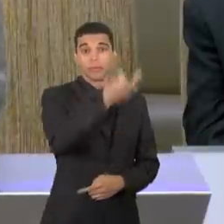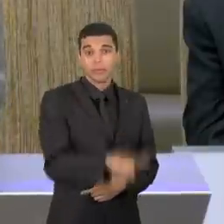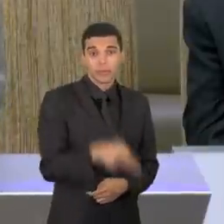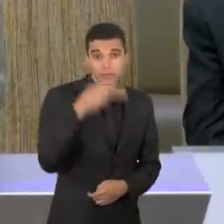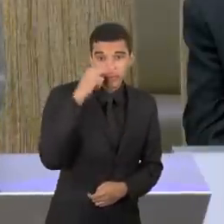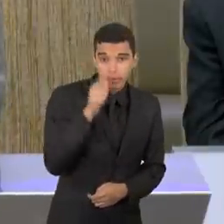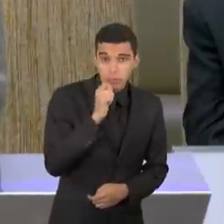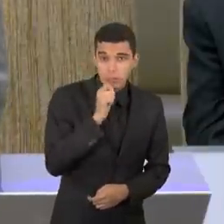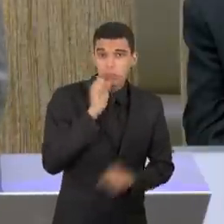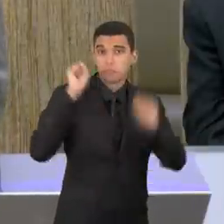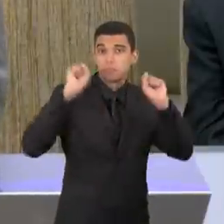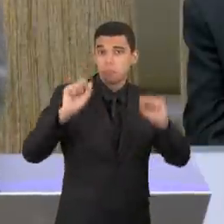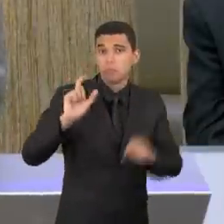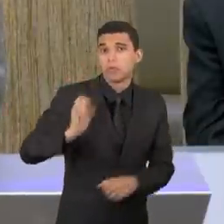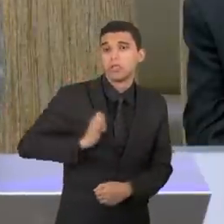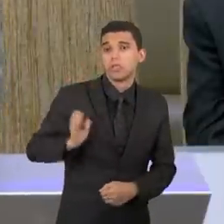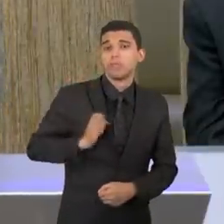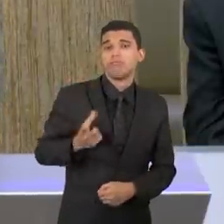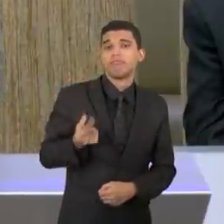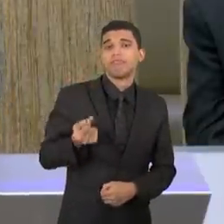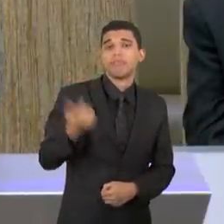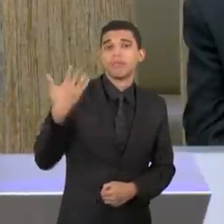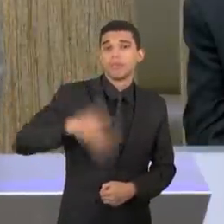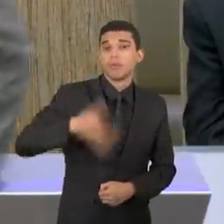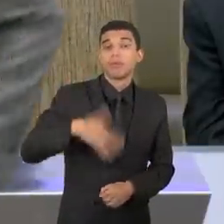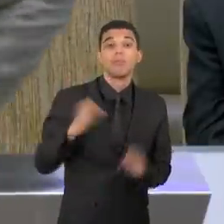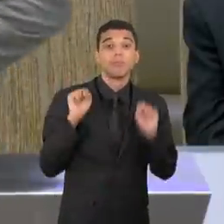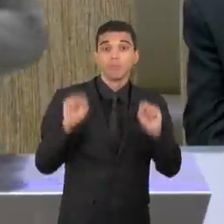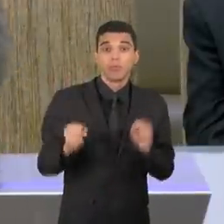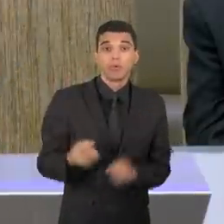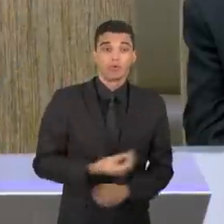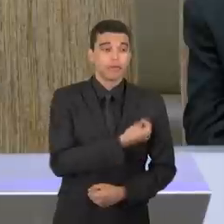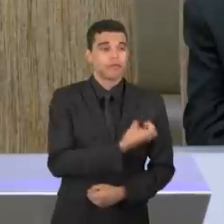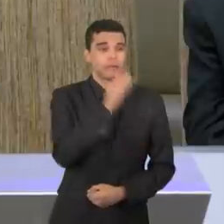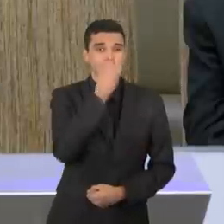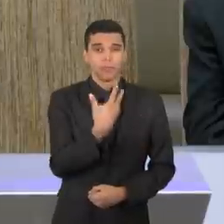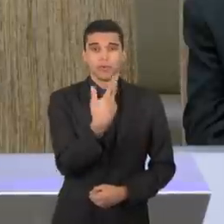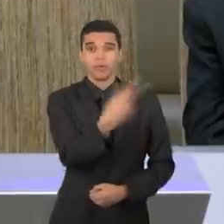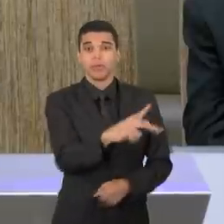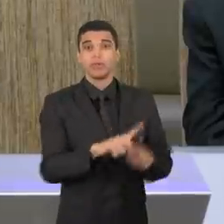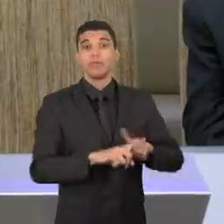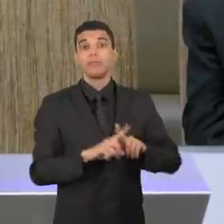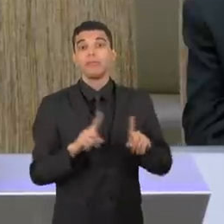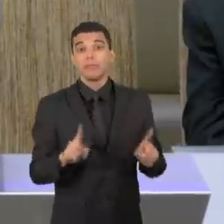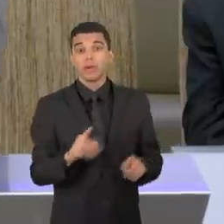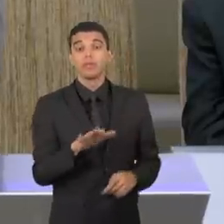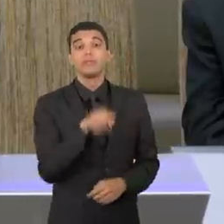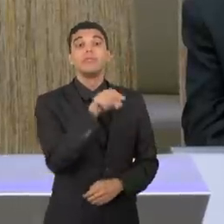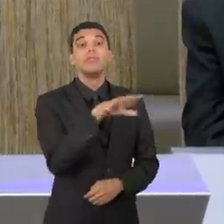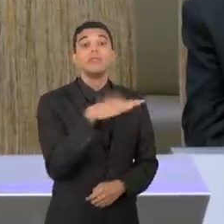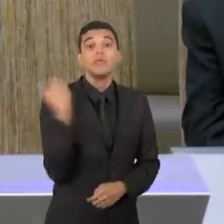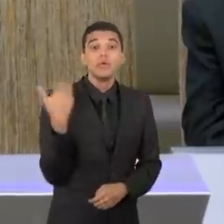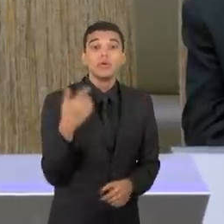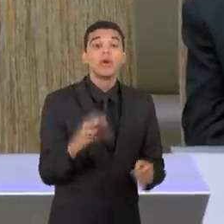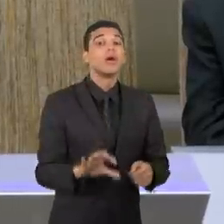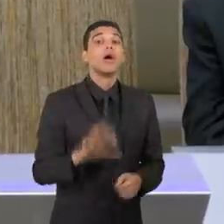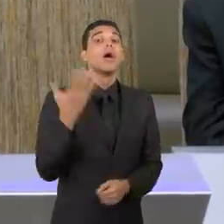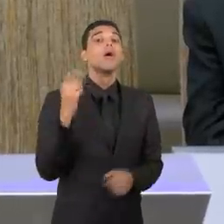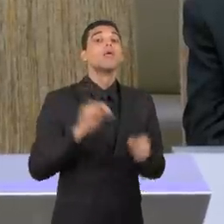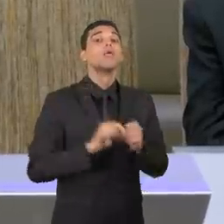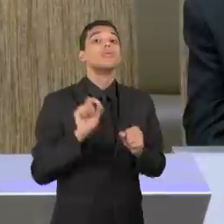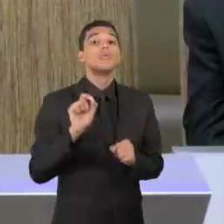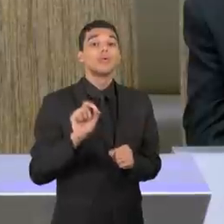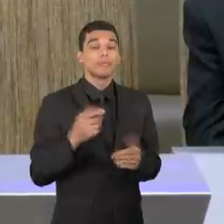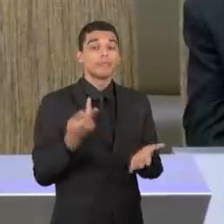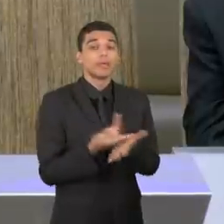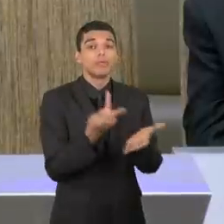Quem pode explicar a tolerância que Deus dá